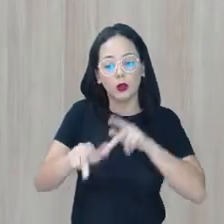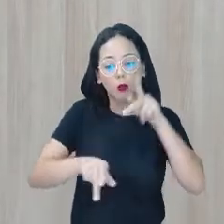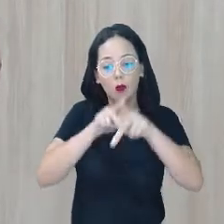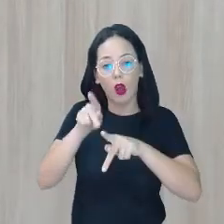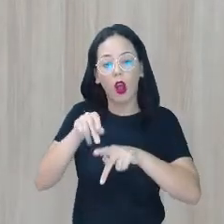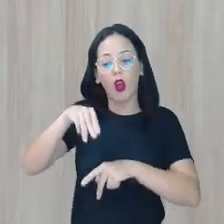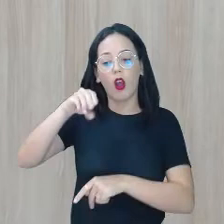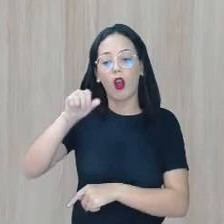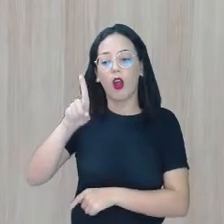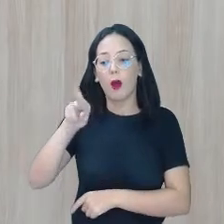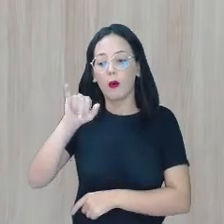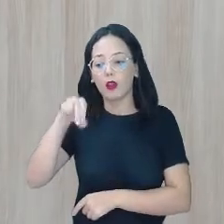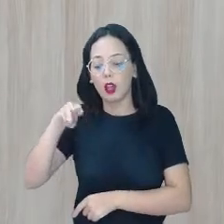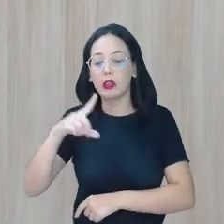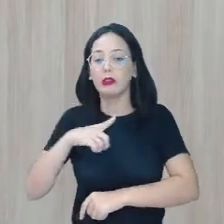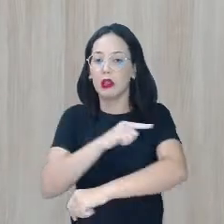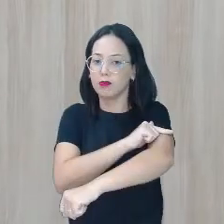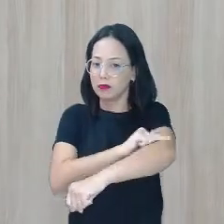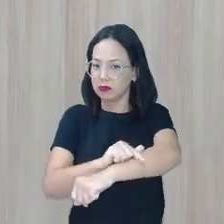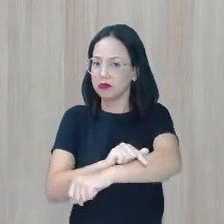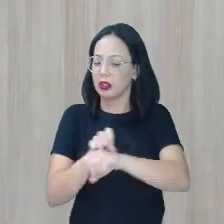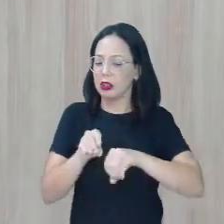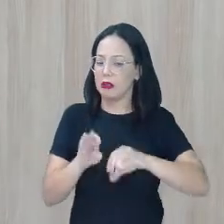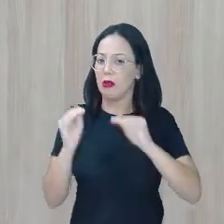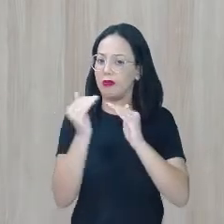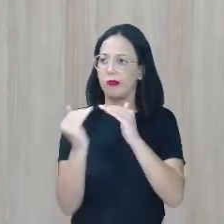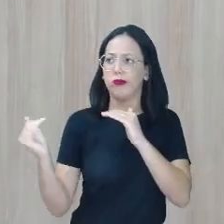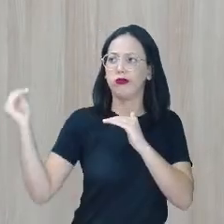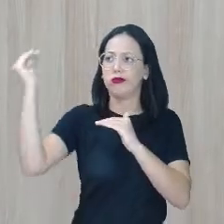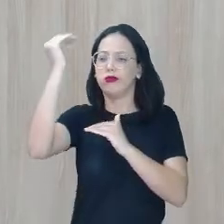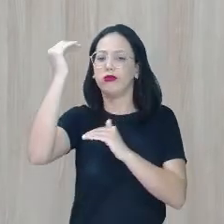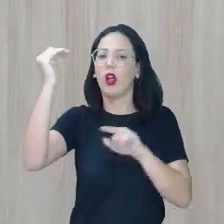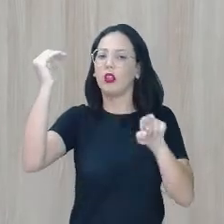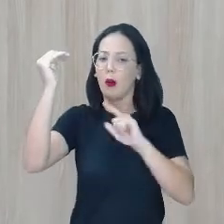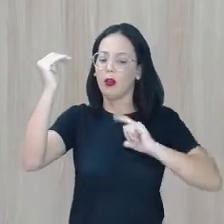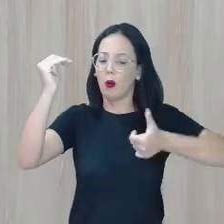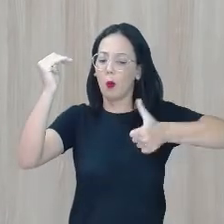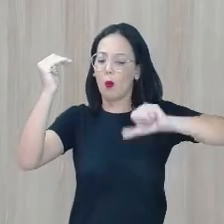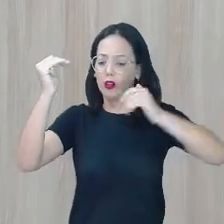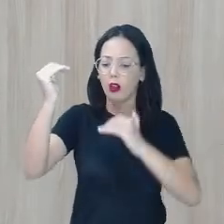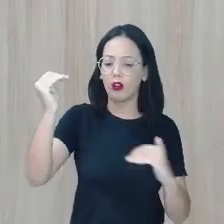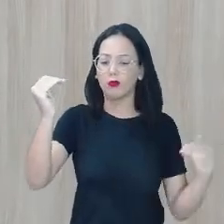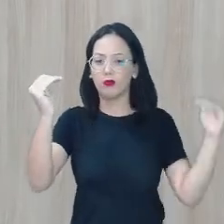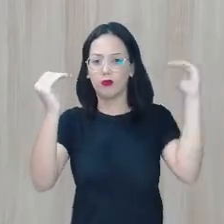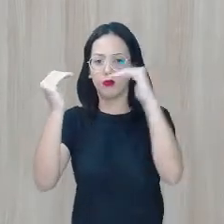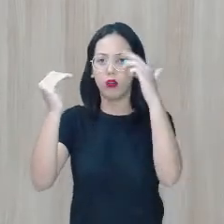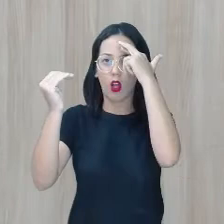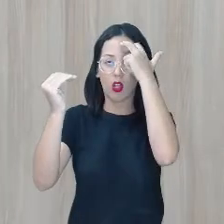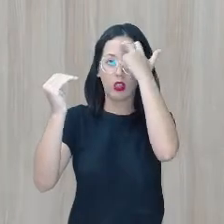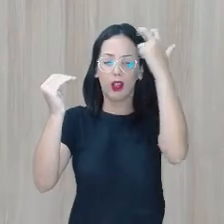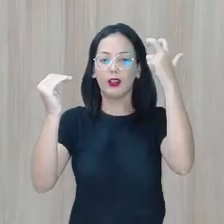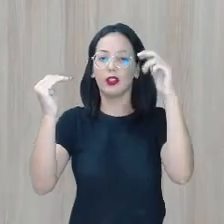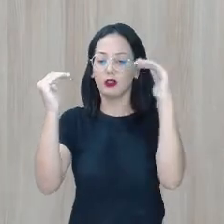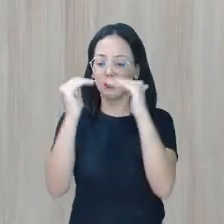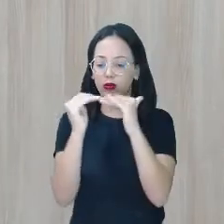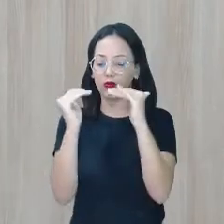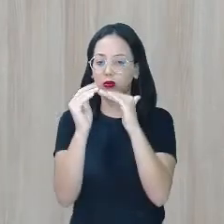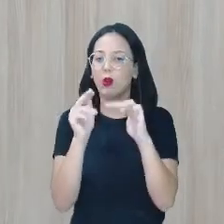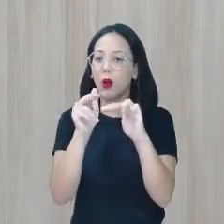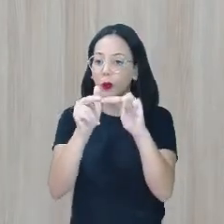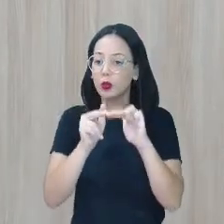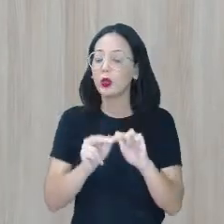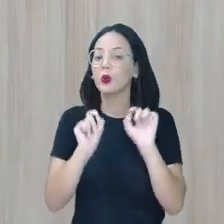eles recebiam educação de alto nível e possuíam grandes qualidades, né, intelectuais. Então, eles